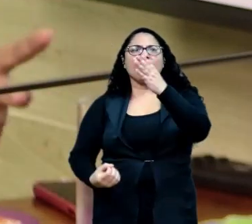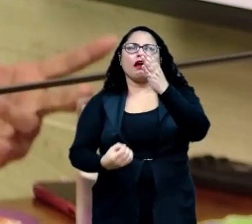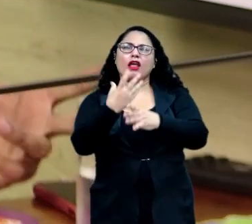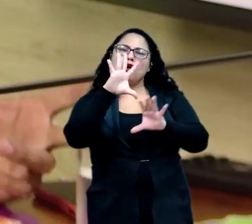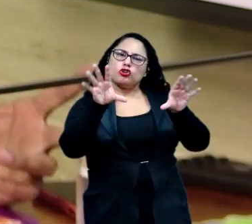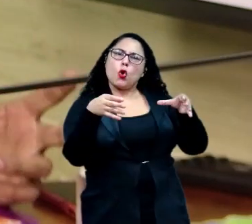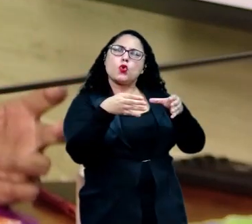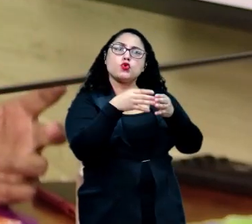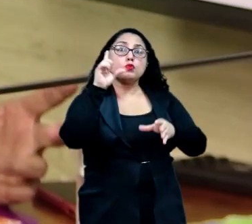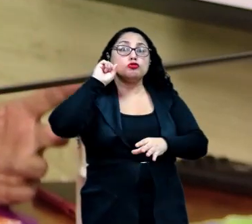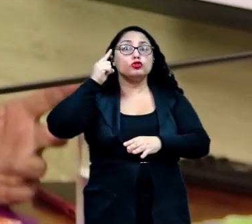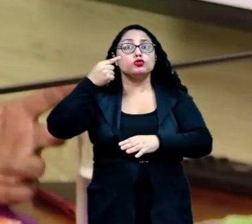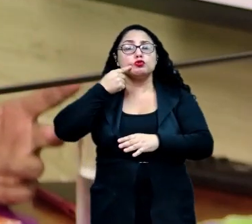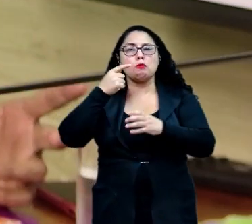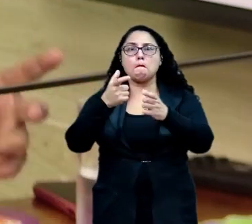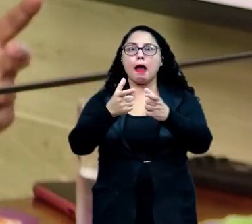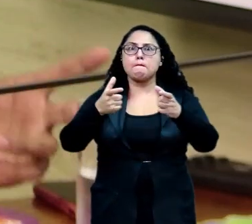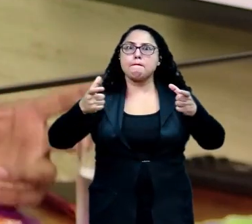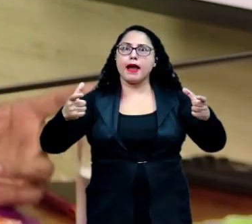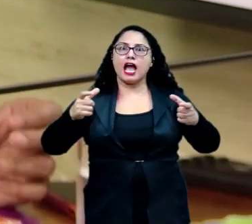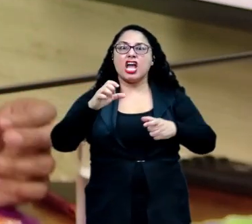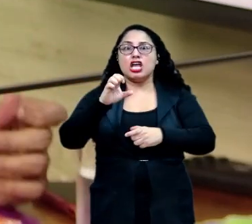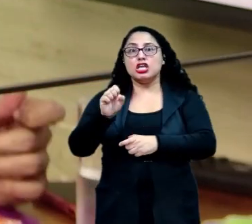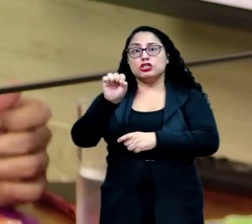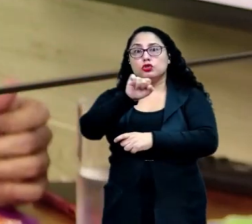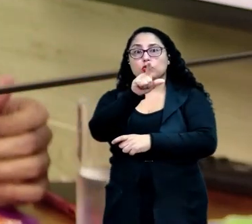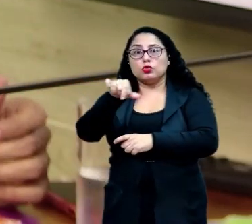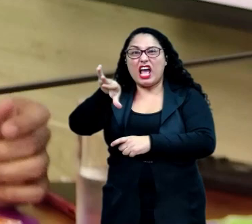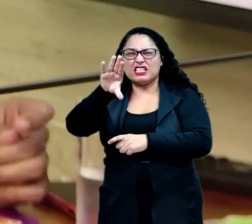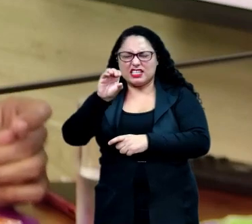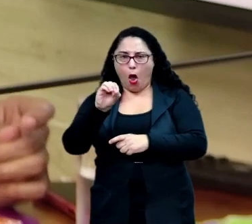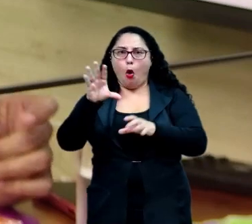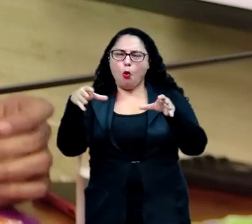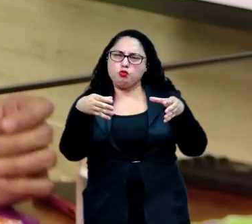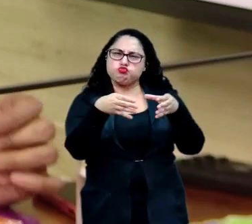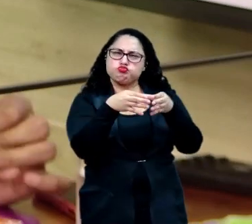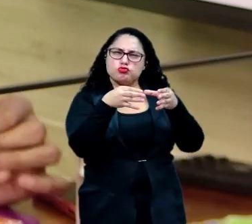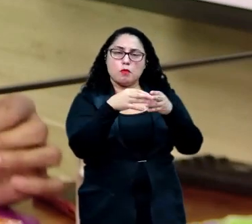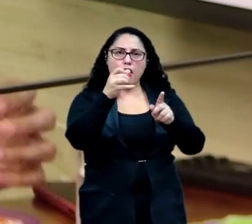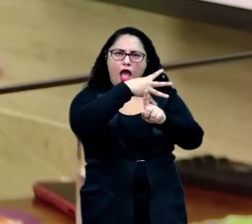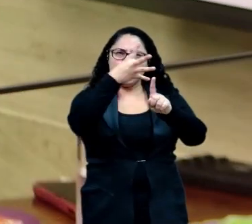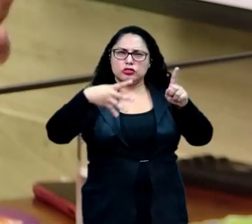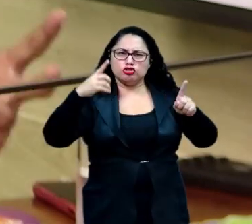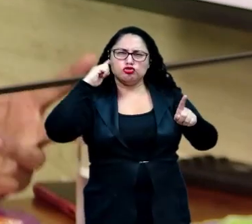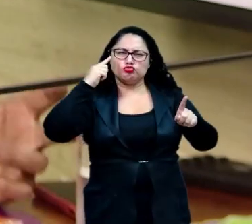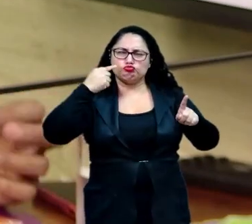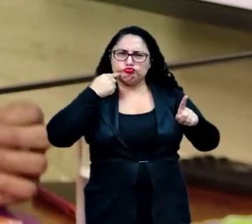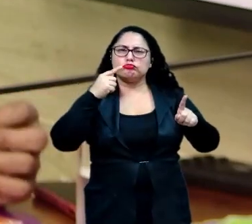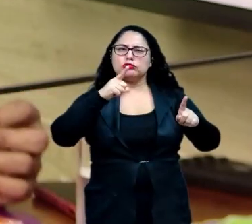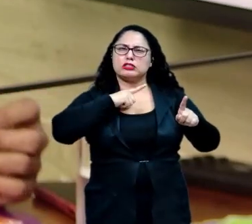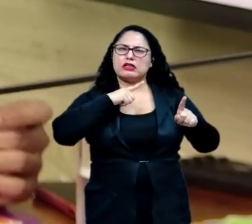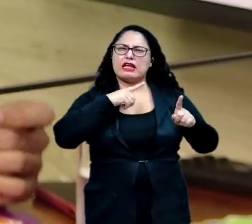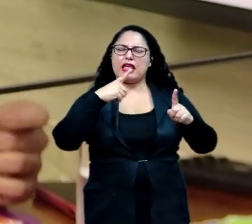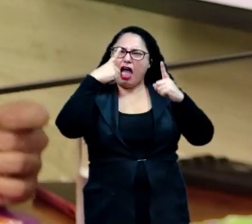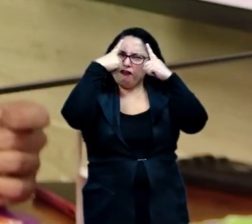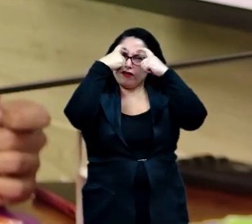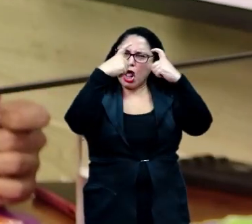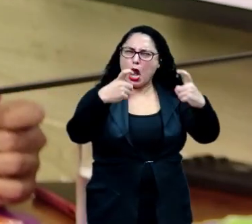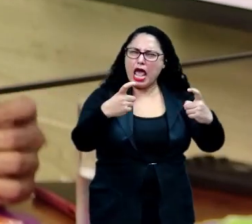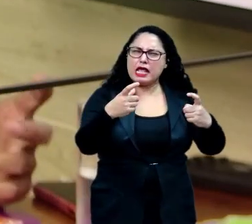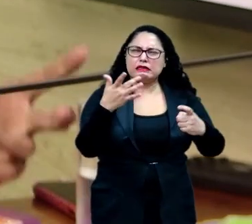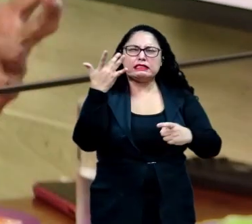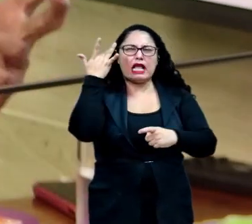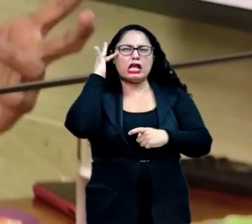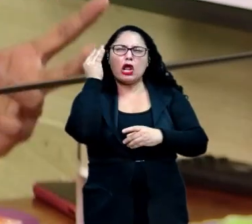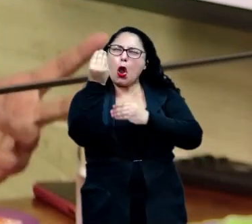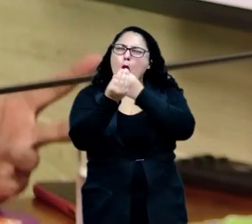tinha um grupo de surdos muito grande, Estruturação, surdos LGBTs, e isso é muito violento, né? De você